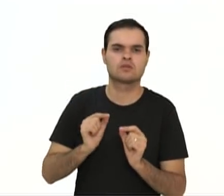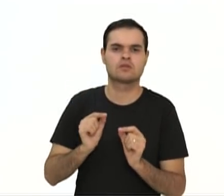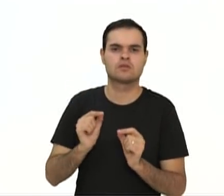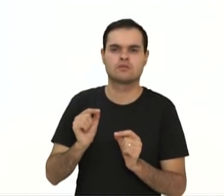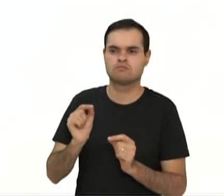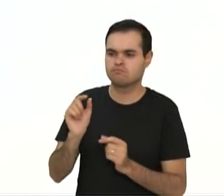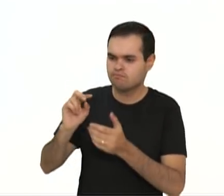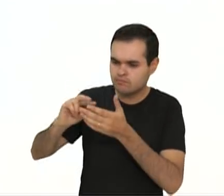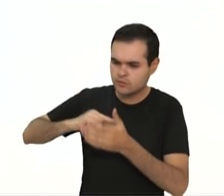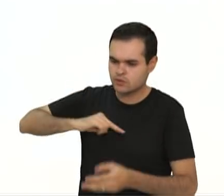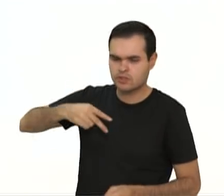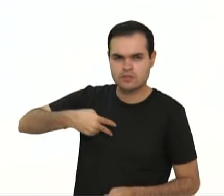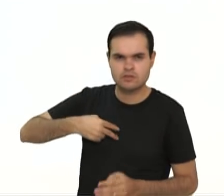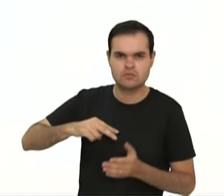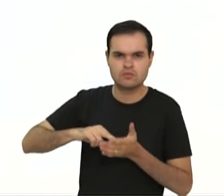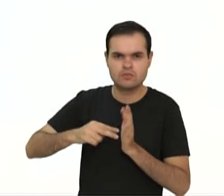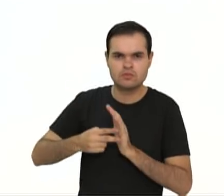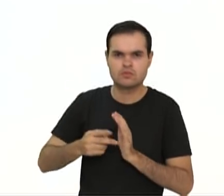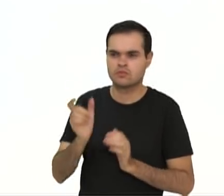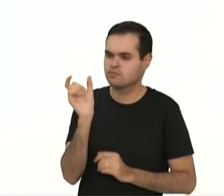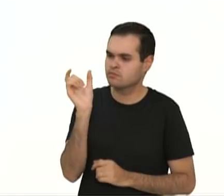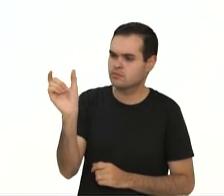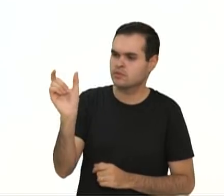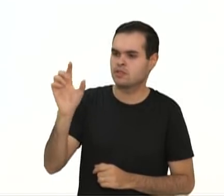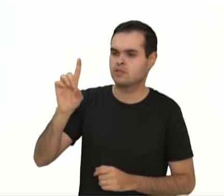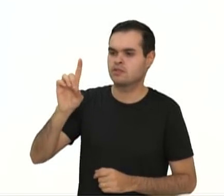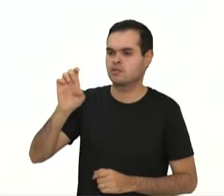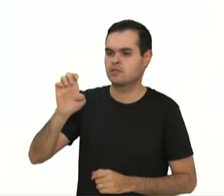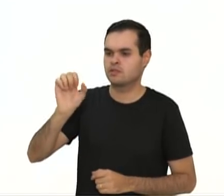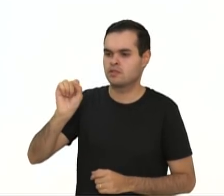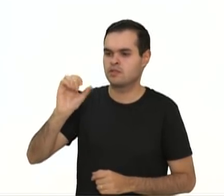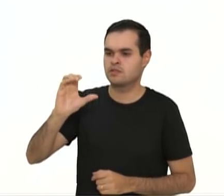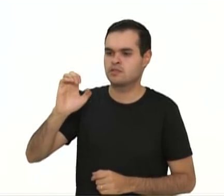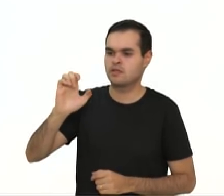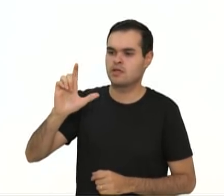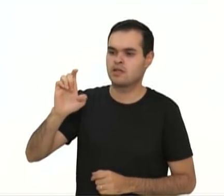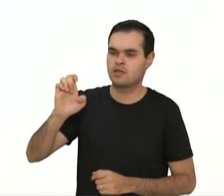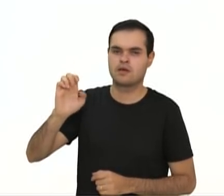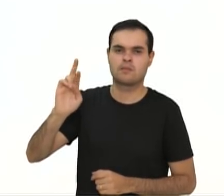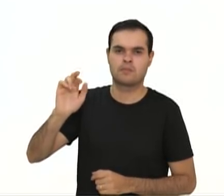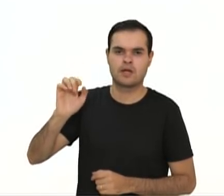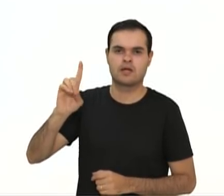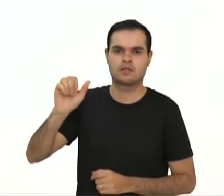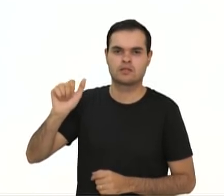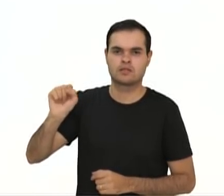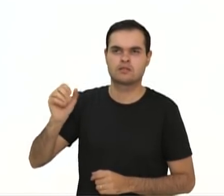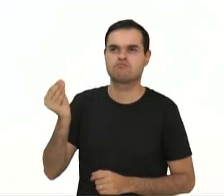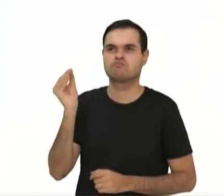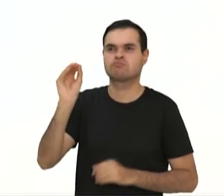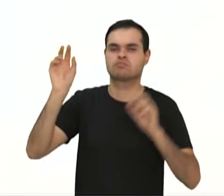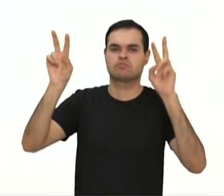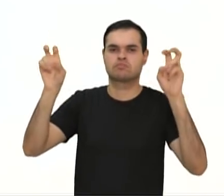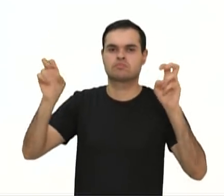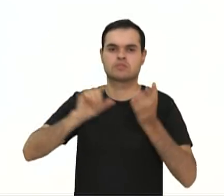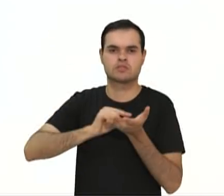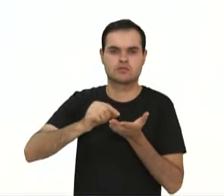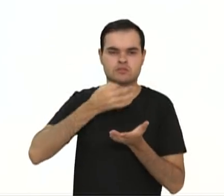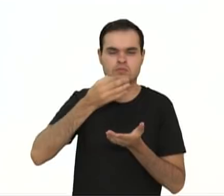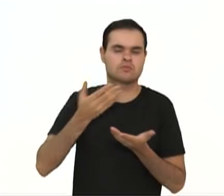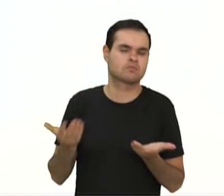provável sentido de se usar a palavra descelebradas na construção do título desse artigo de